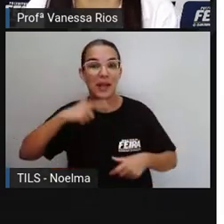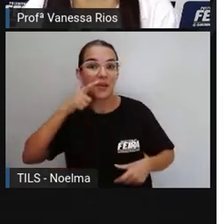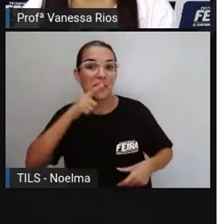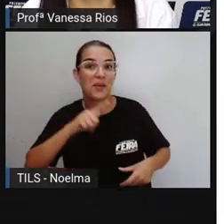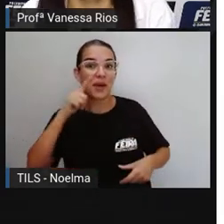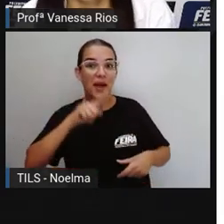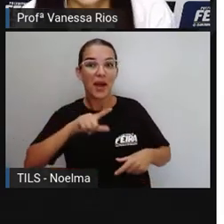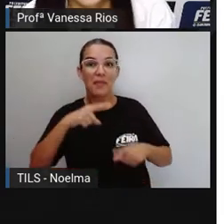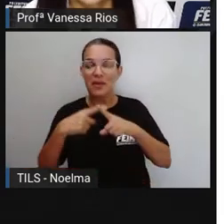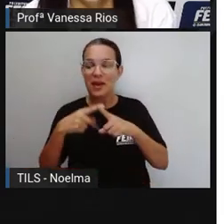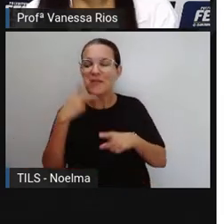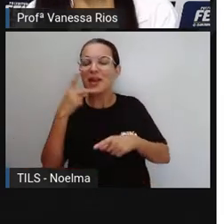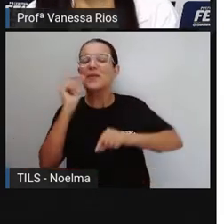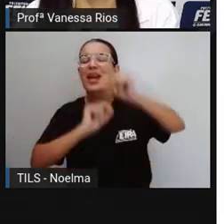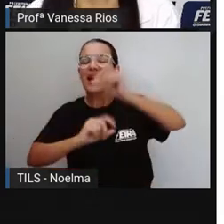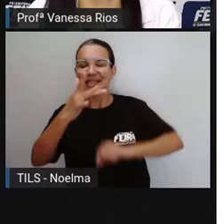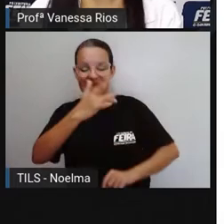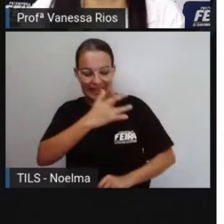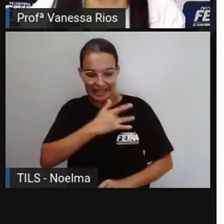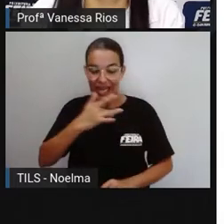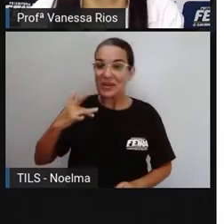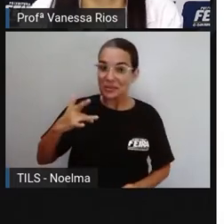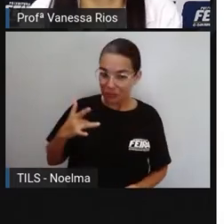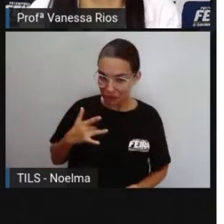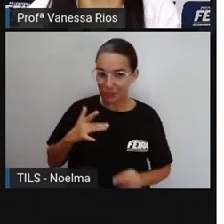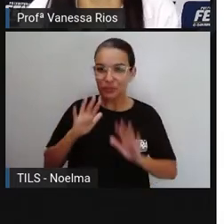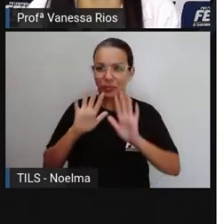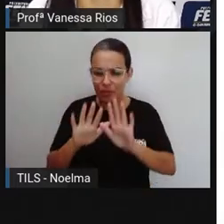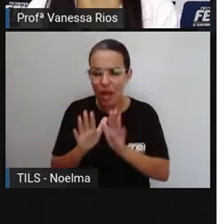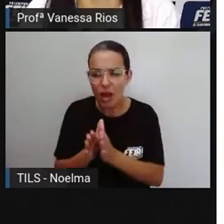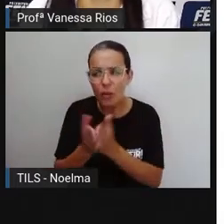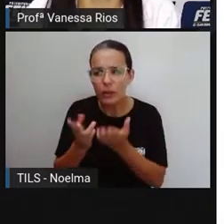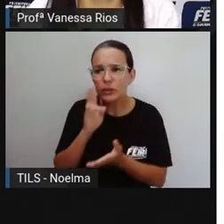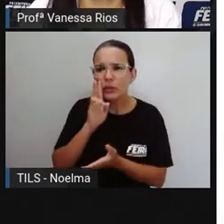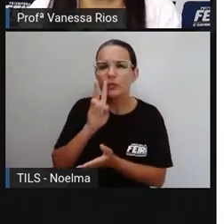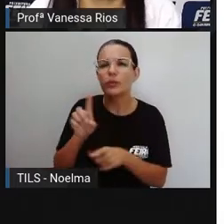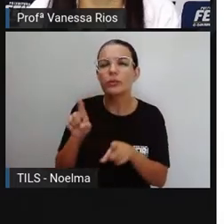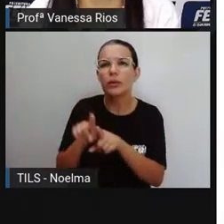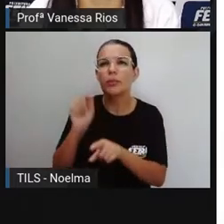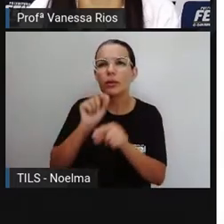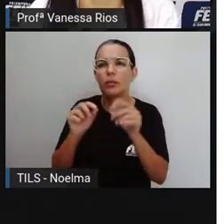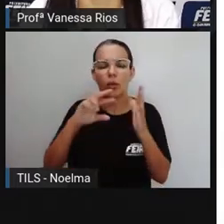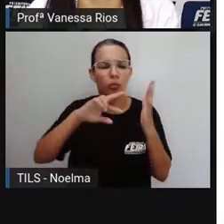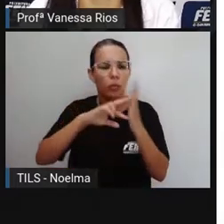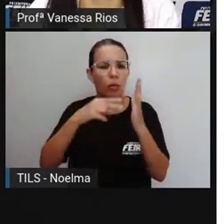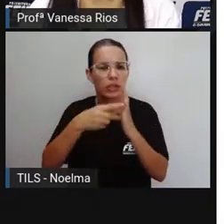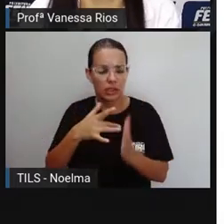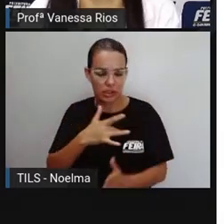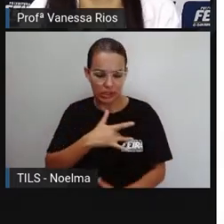em saúde. Quando a gente observou, inclusive, o conceito de saúde,